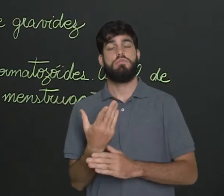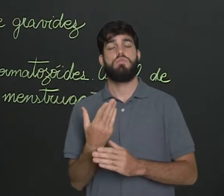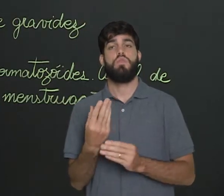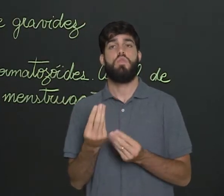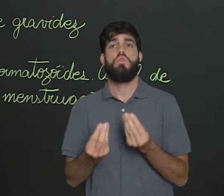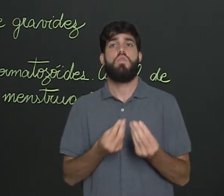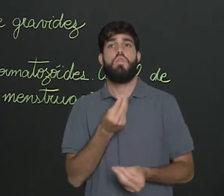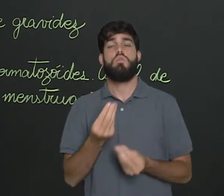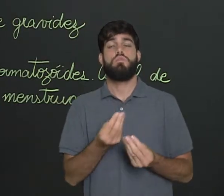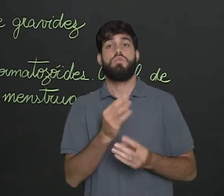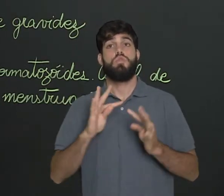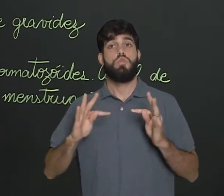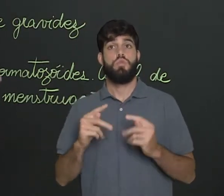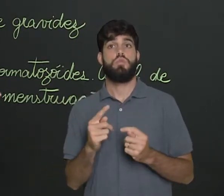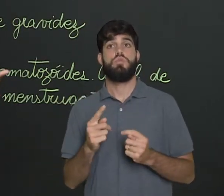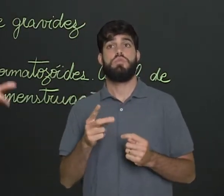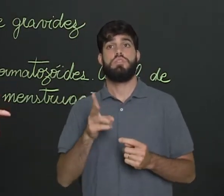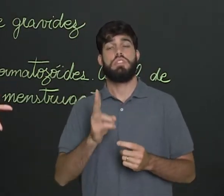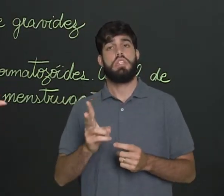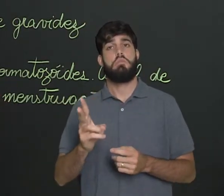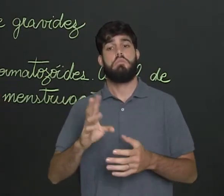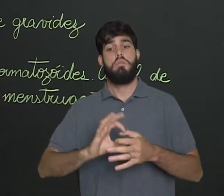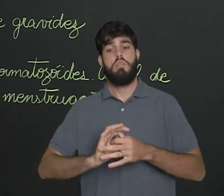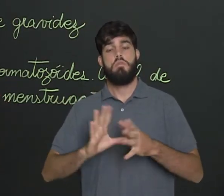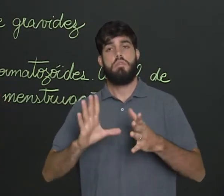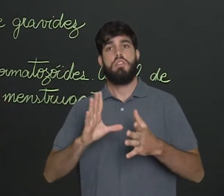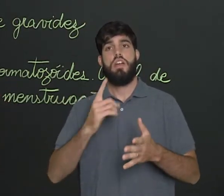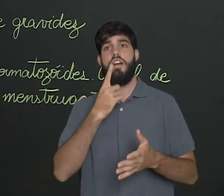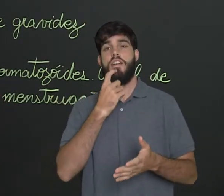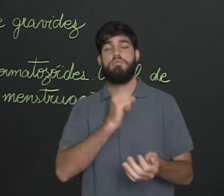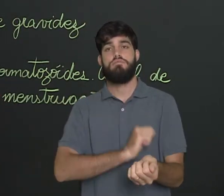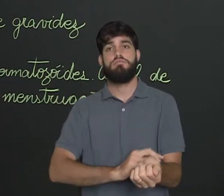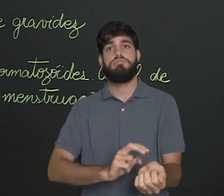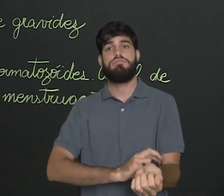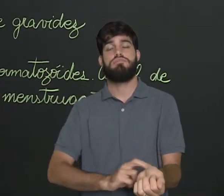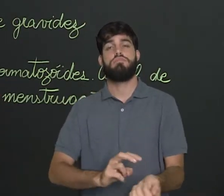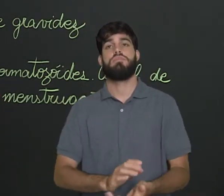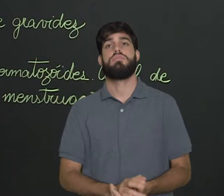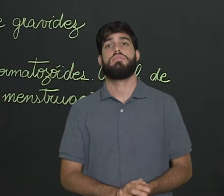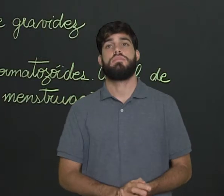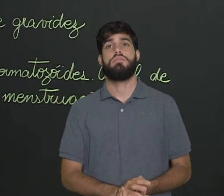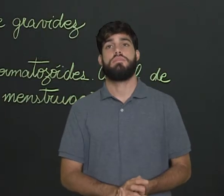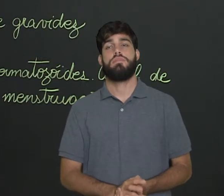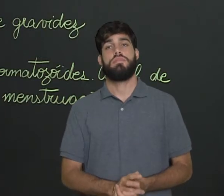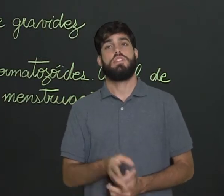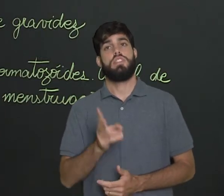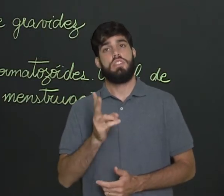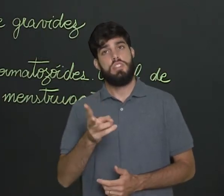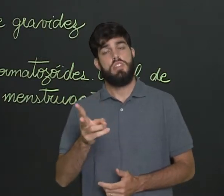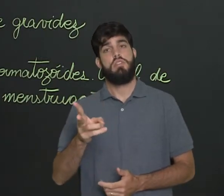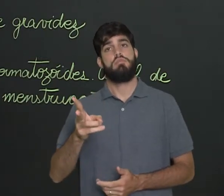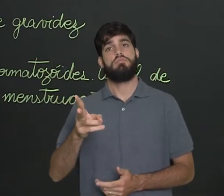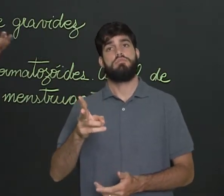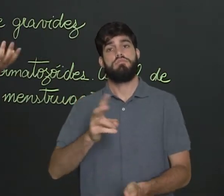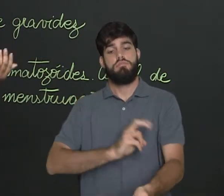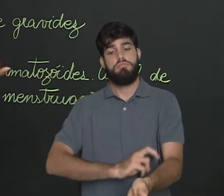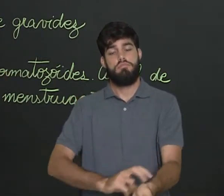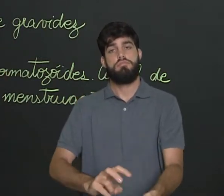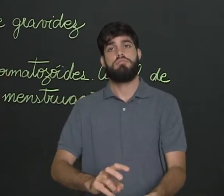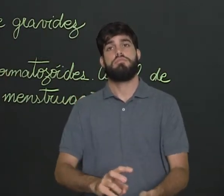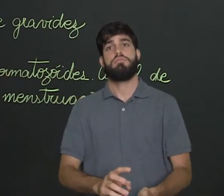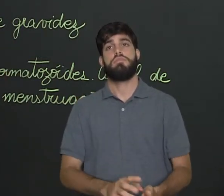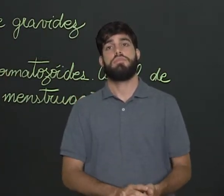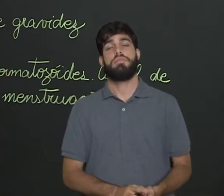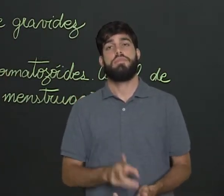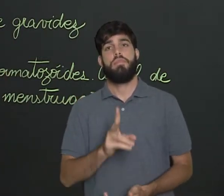produção desses hormônios e como todo hormônio, ele é liberado no sangue. Esse hormônio, então, liberado no sangue, ele vai percorrer